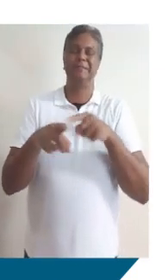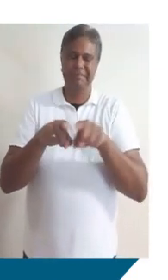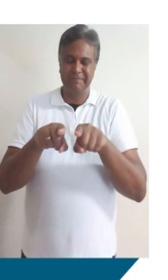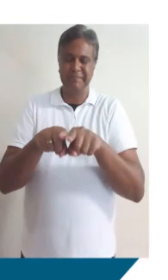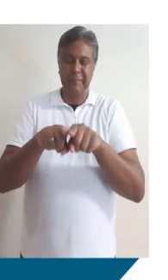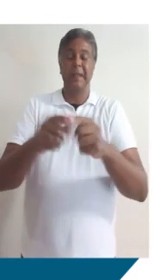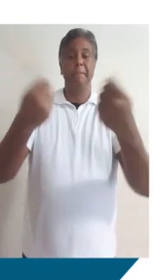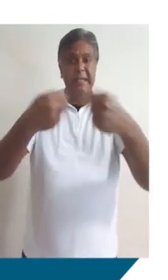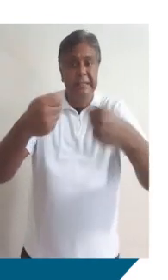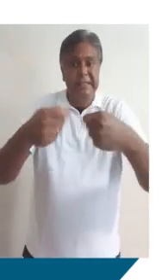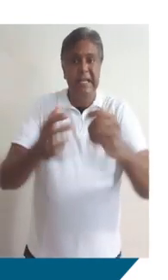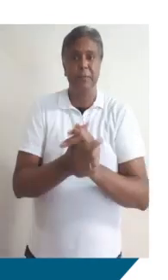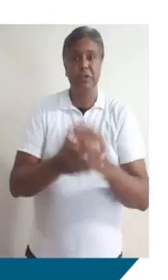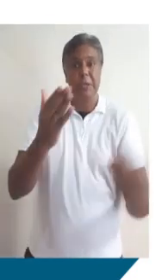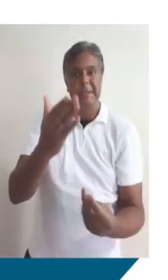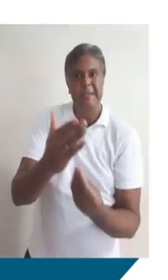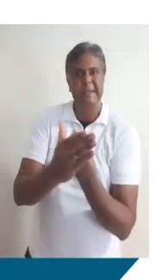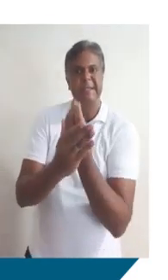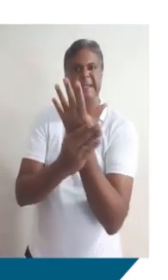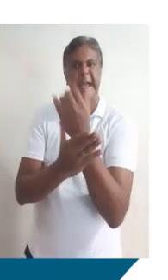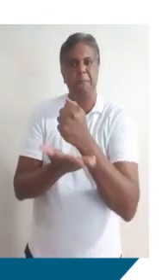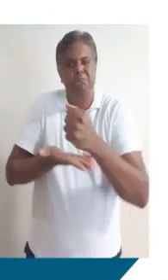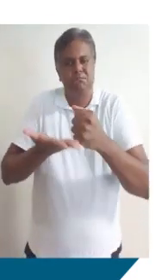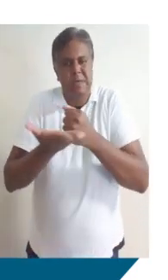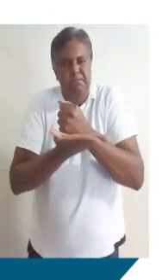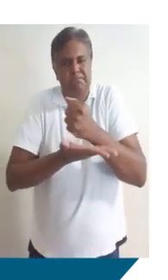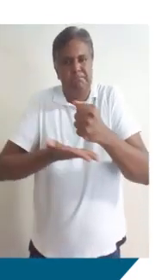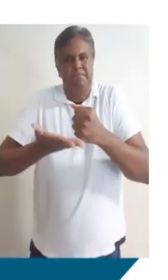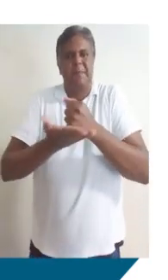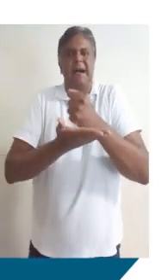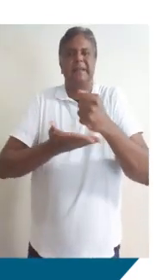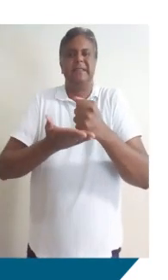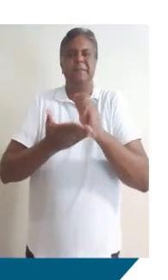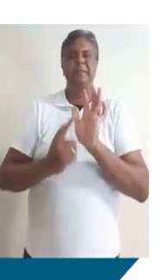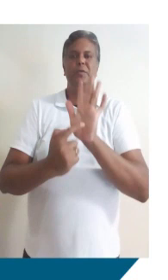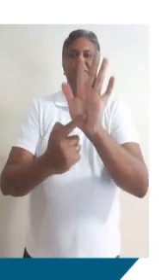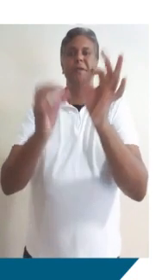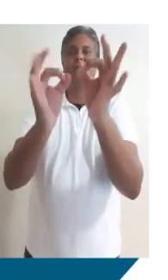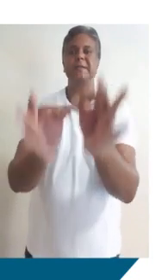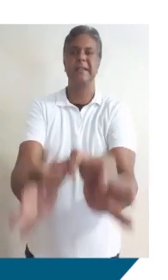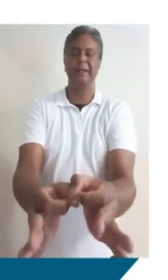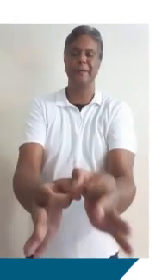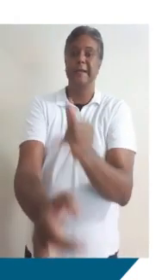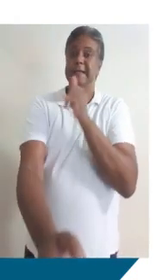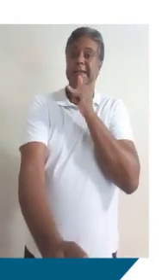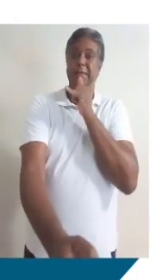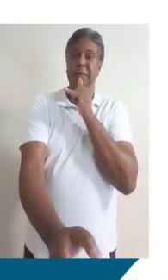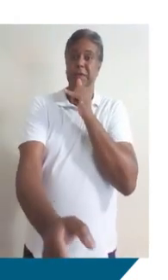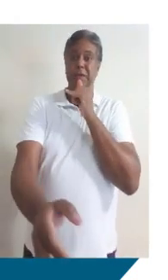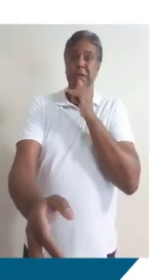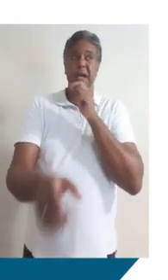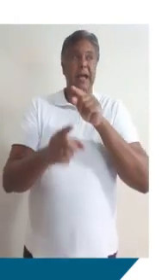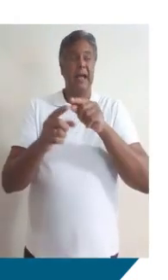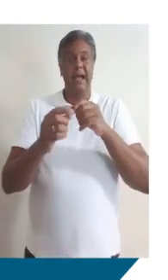cria uma base para concluir com o tópico frasal. Exemplo, o mercado de trabalho valoriza